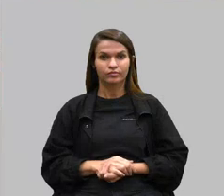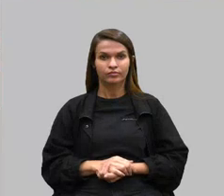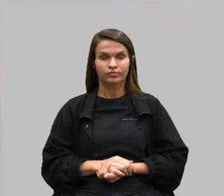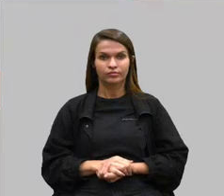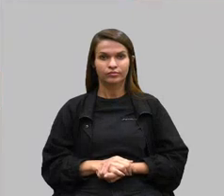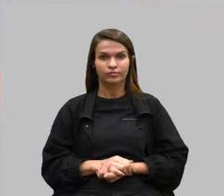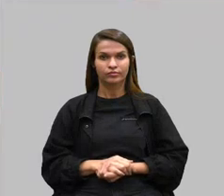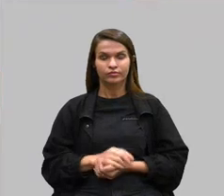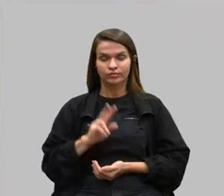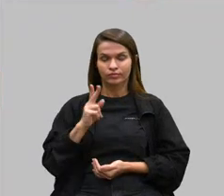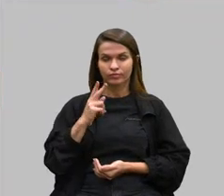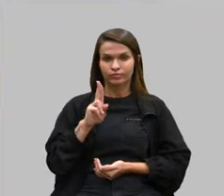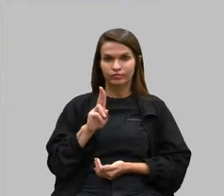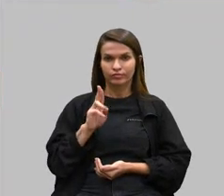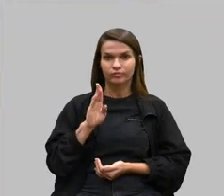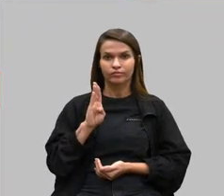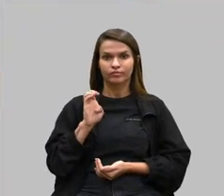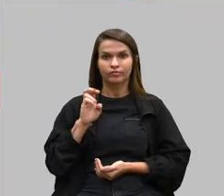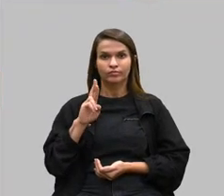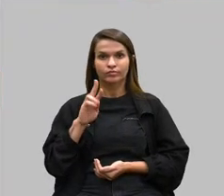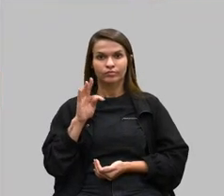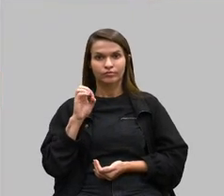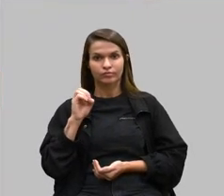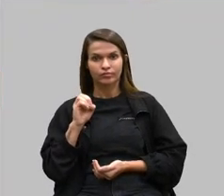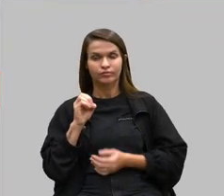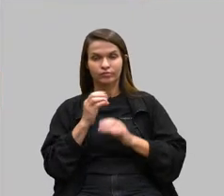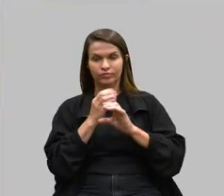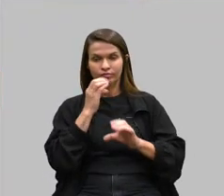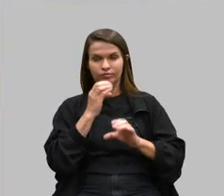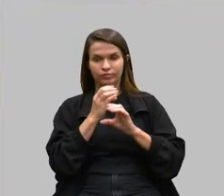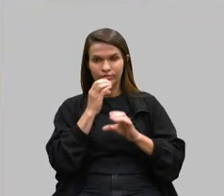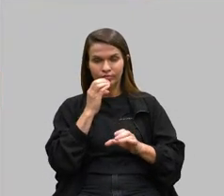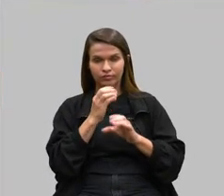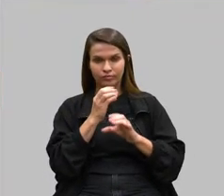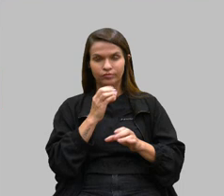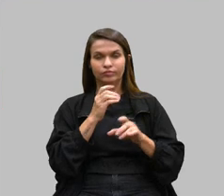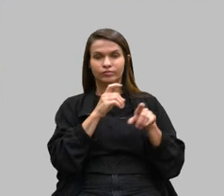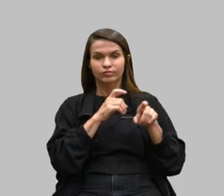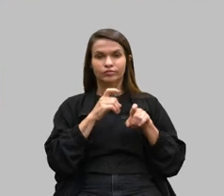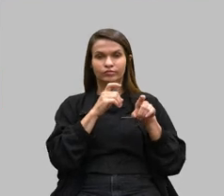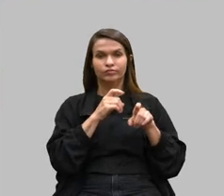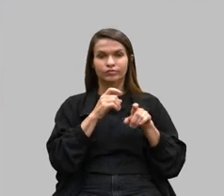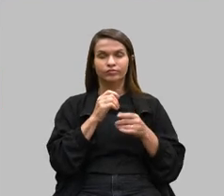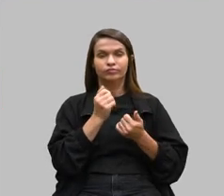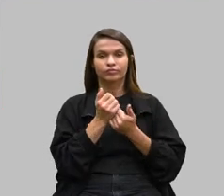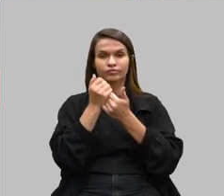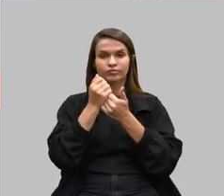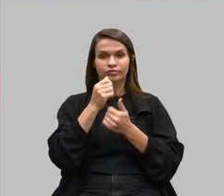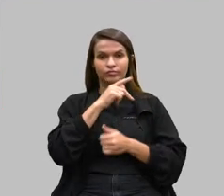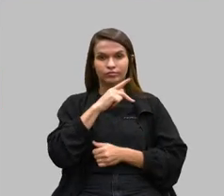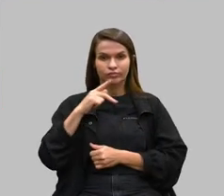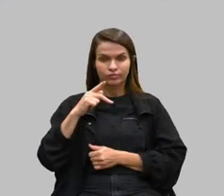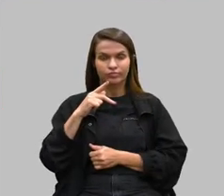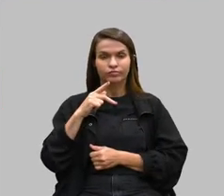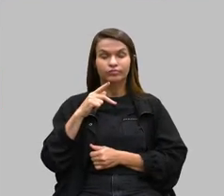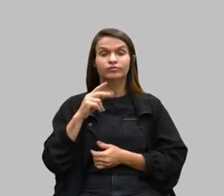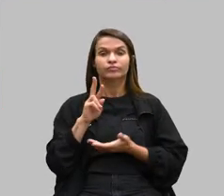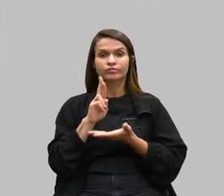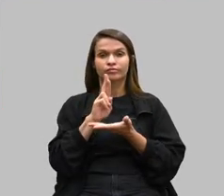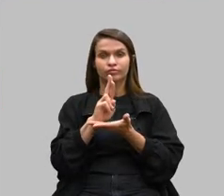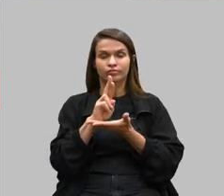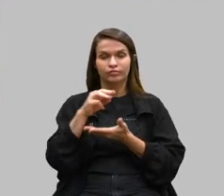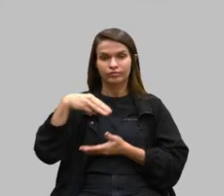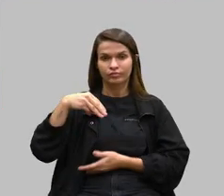Humberto Rodriguez Falcão engenheiro agrônomo e assessor da presidência do Creia Minas representando